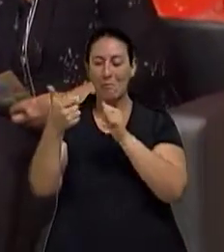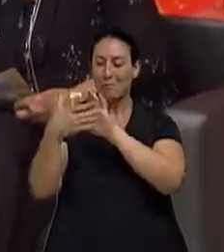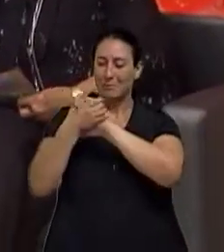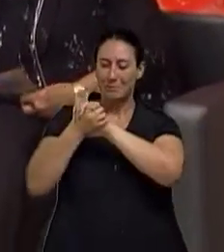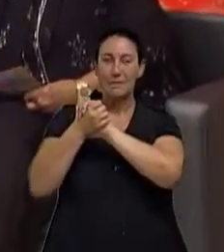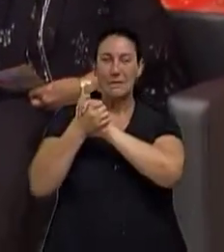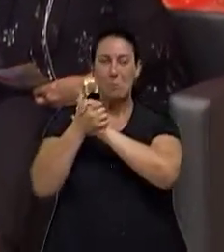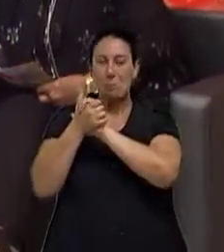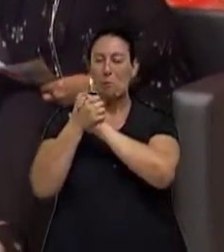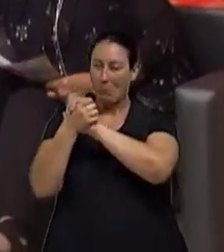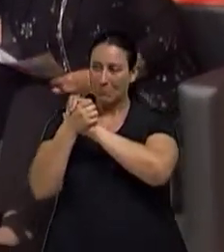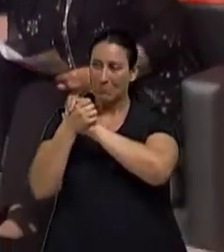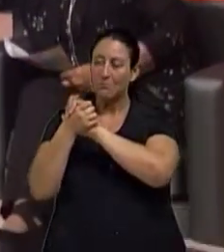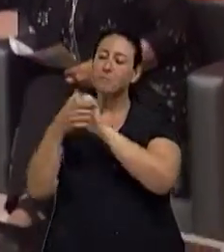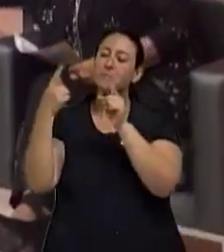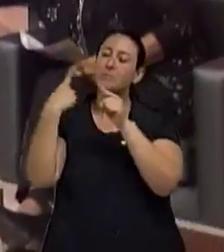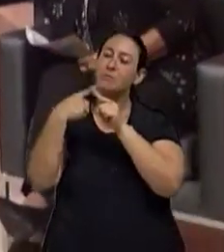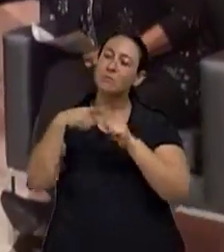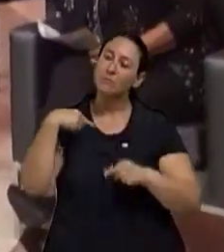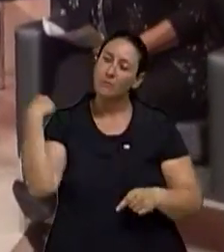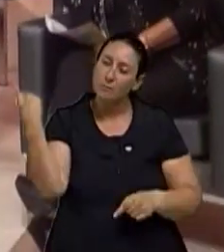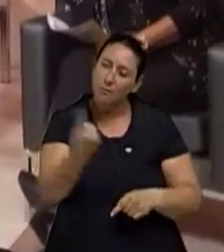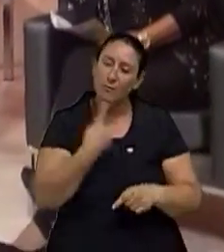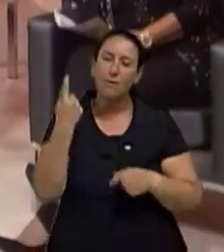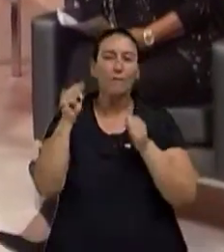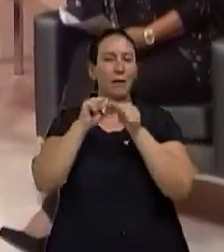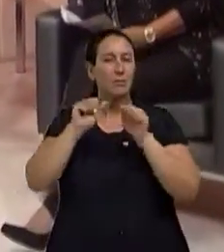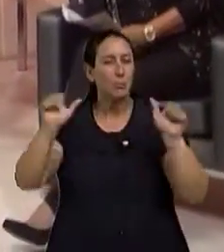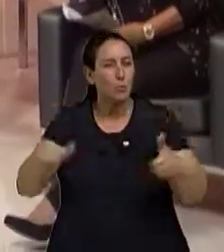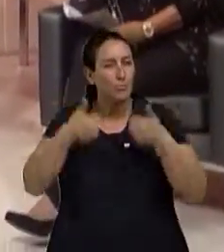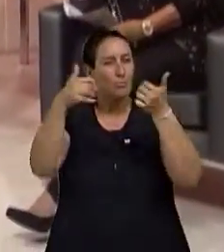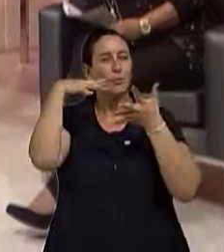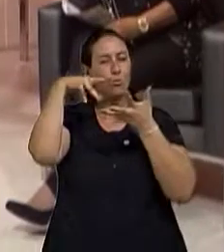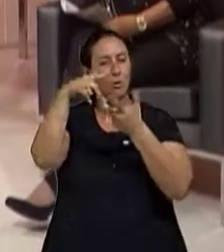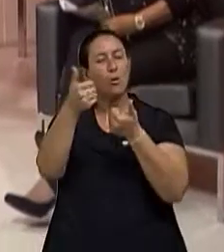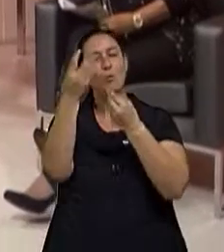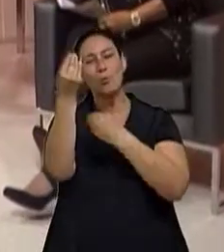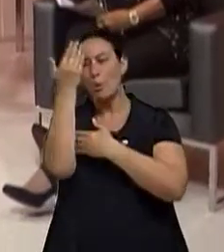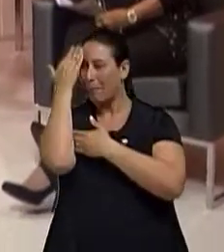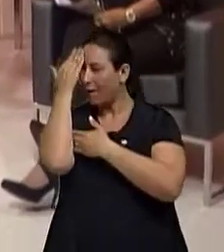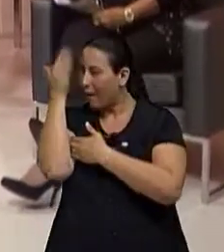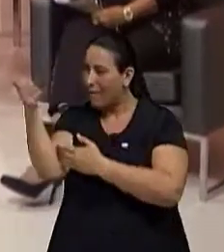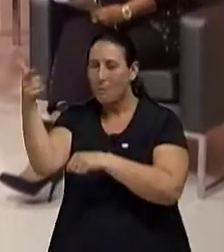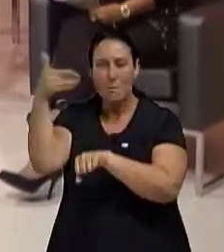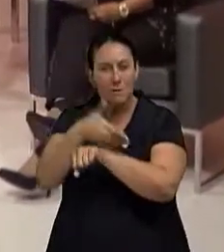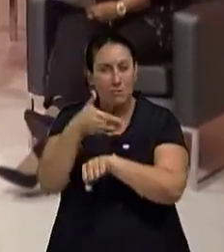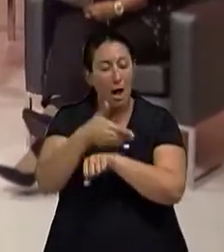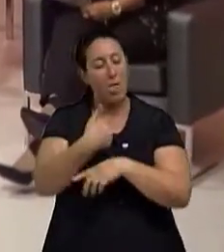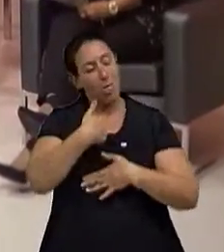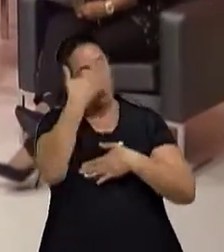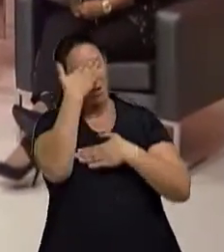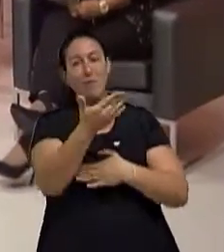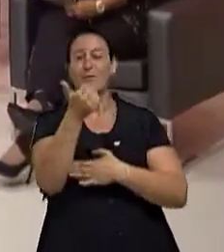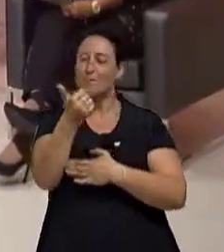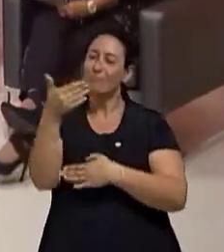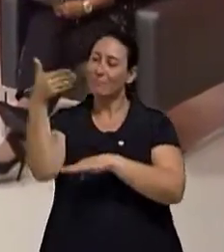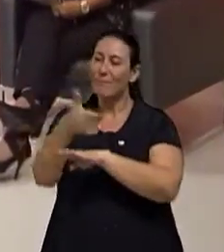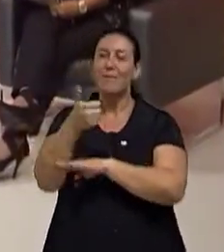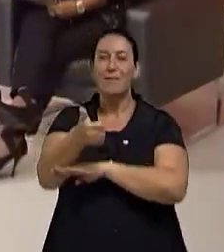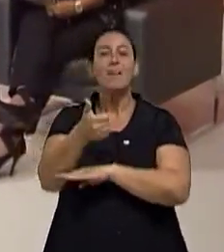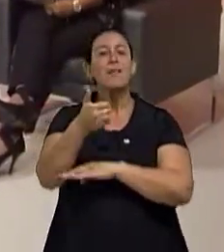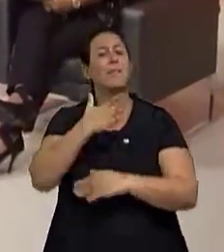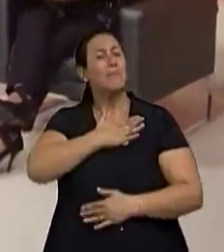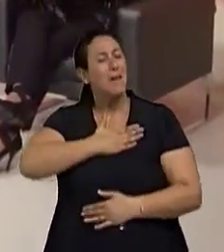aqui fica mais fácil. De mãos dadas, porque assim é que a gente faz um mundo melhor. É verdade. Muito obrigada pela sua participação. Eu que agradeço. Viva bem. Foi um